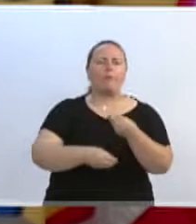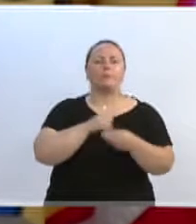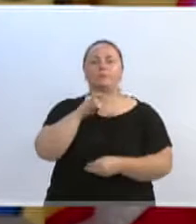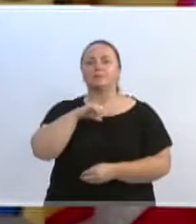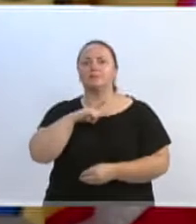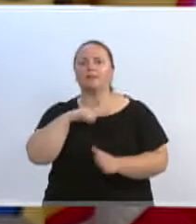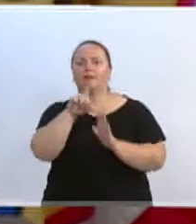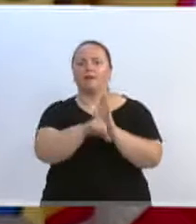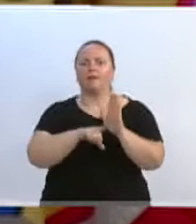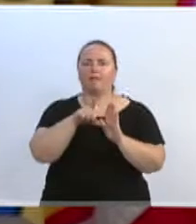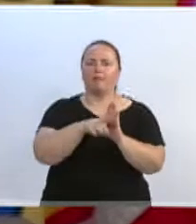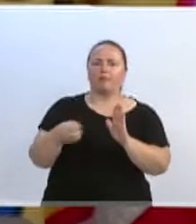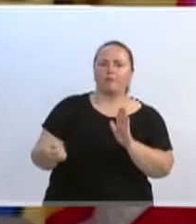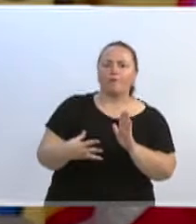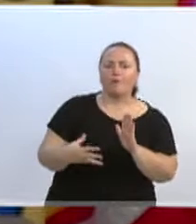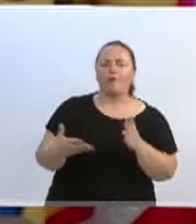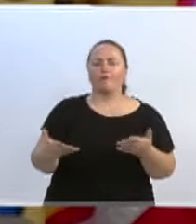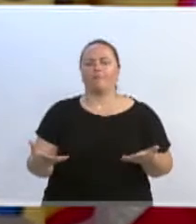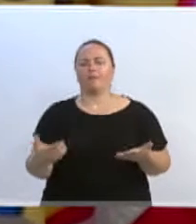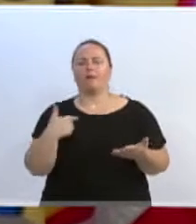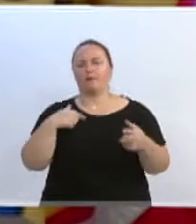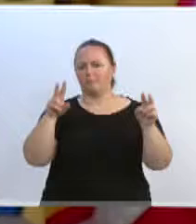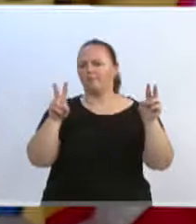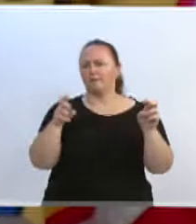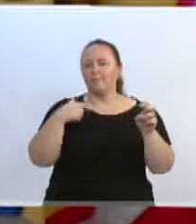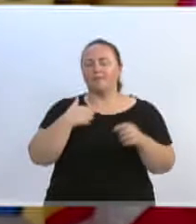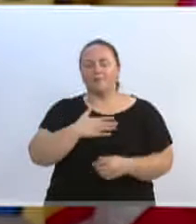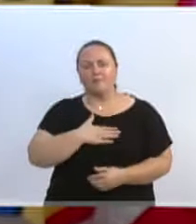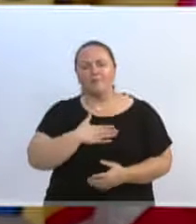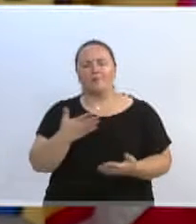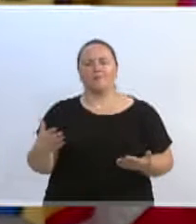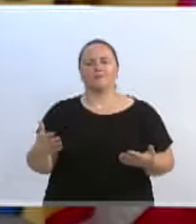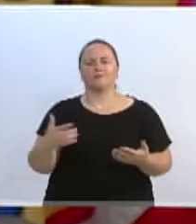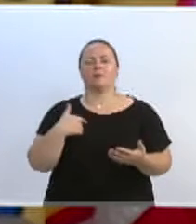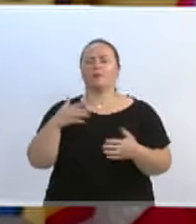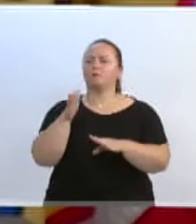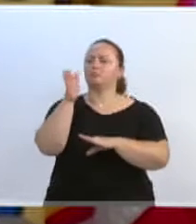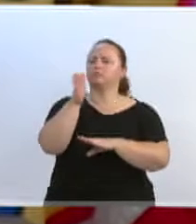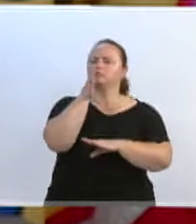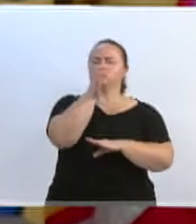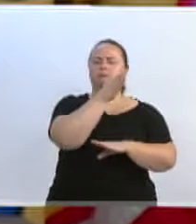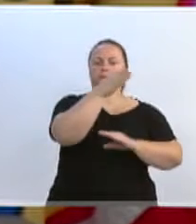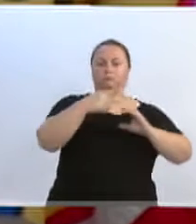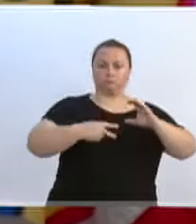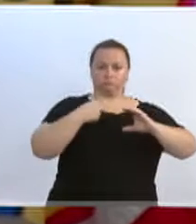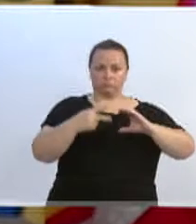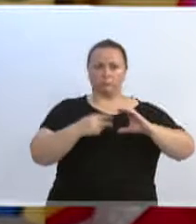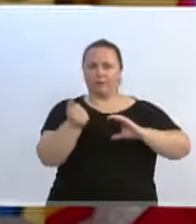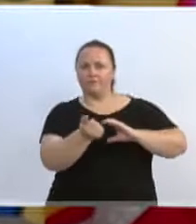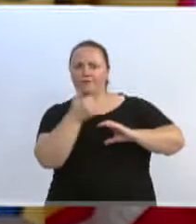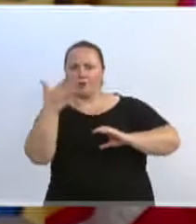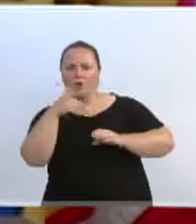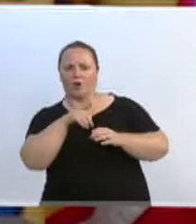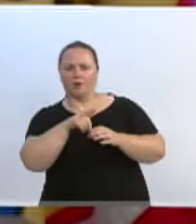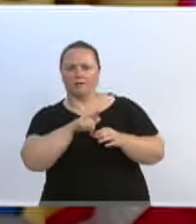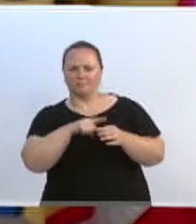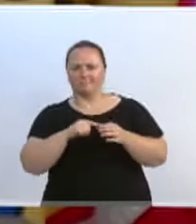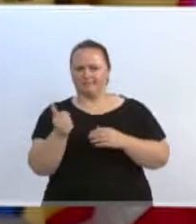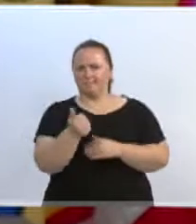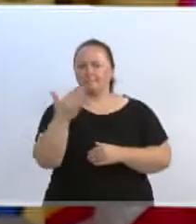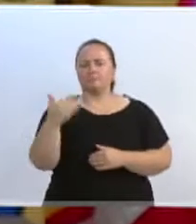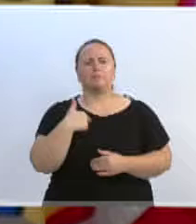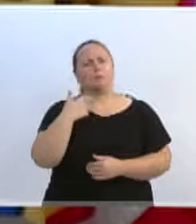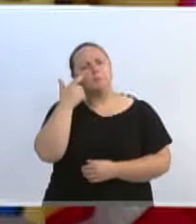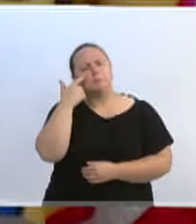né? Sempre busco legislações novas na minha temática, e nessas casas legislativas eu também procurei verificar se elas